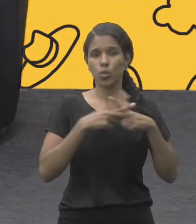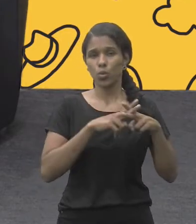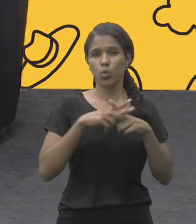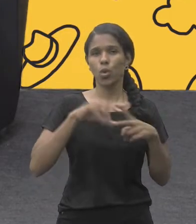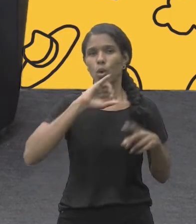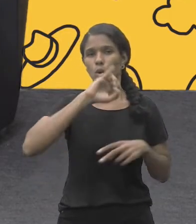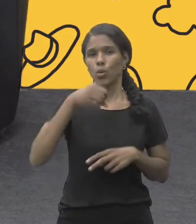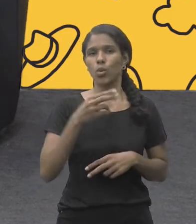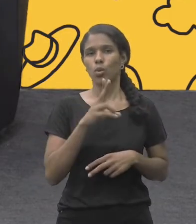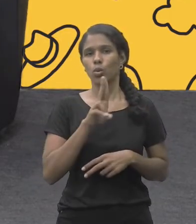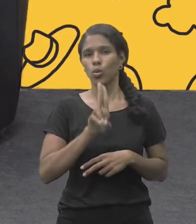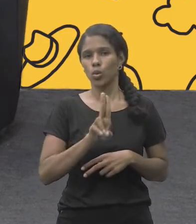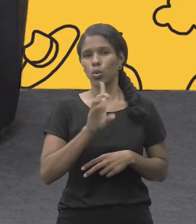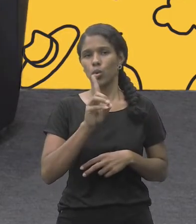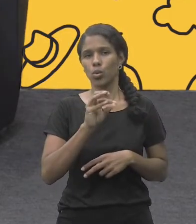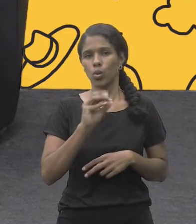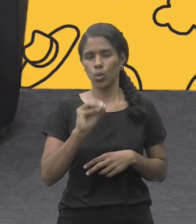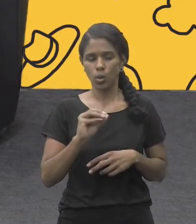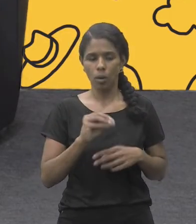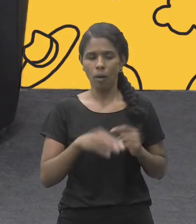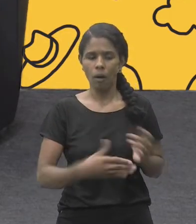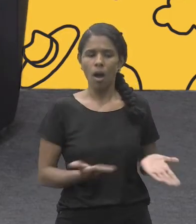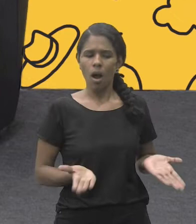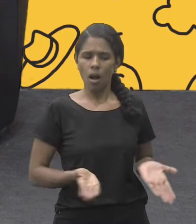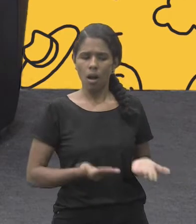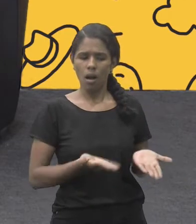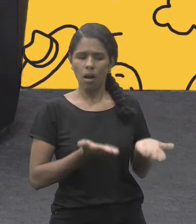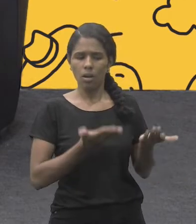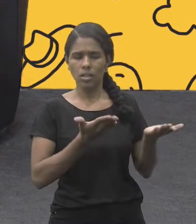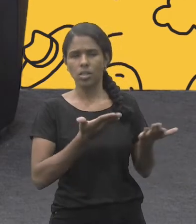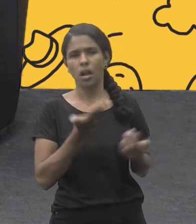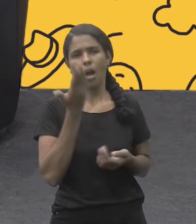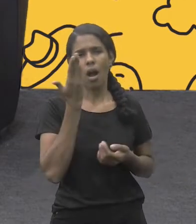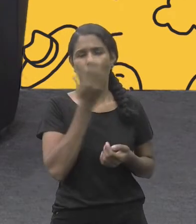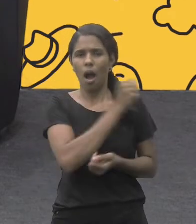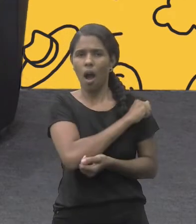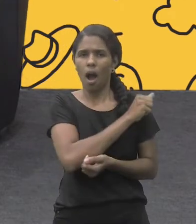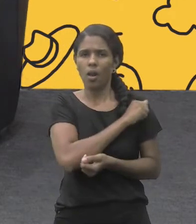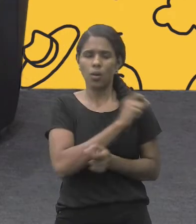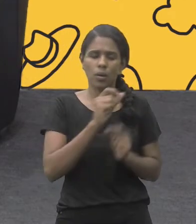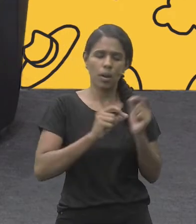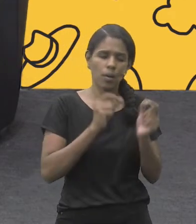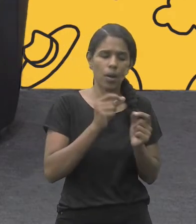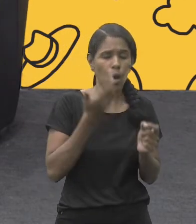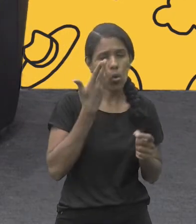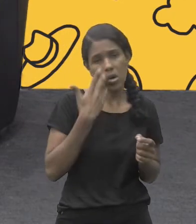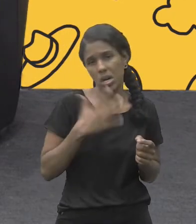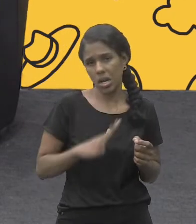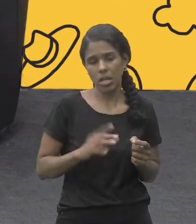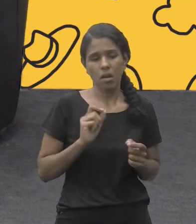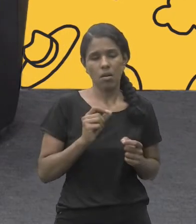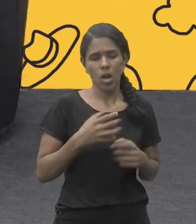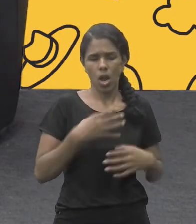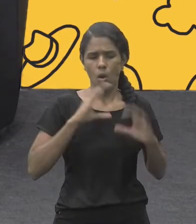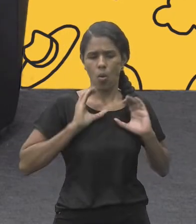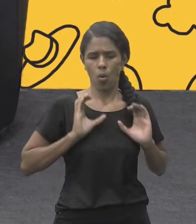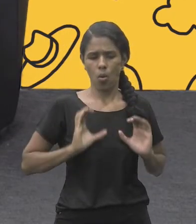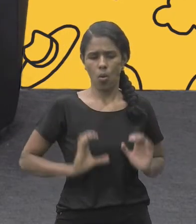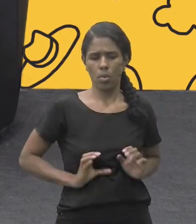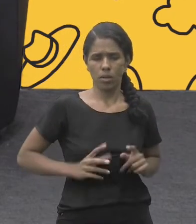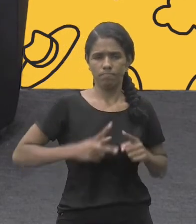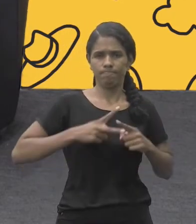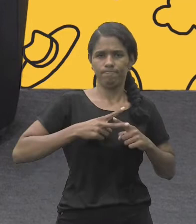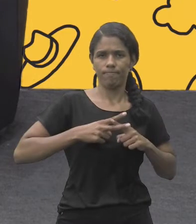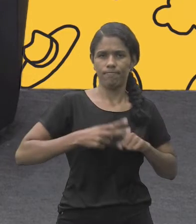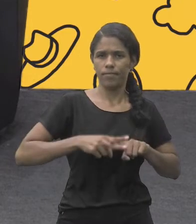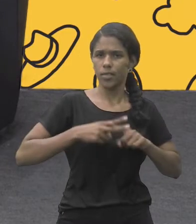muito agressiva, ela é muito tímida, né? A gente consegue trabalhar isso aí dentro do judô. Então o judô é um esporte